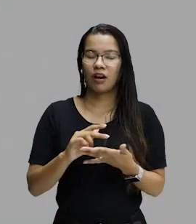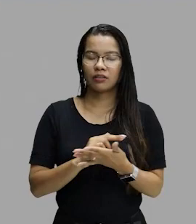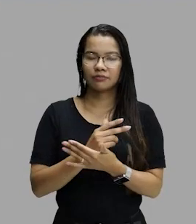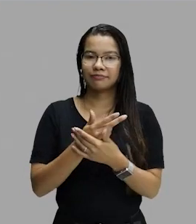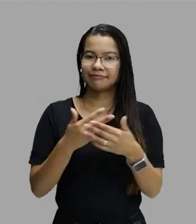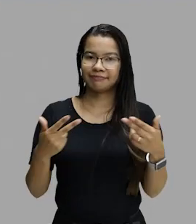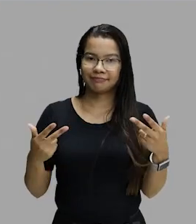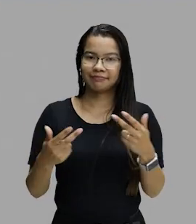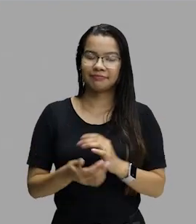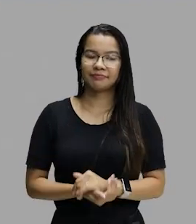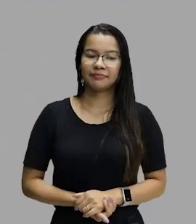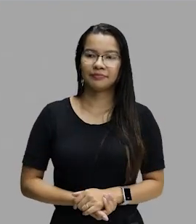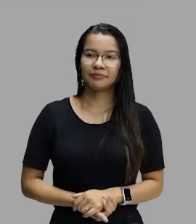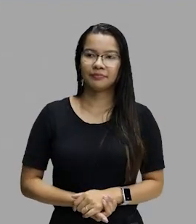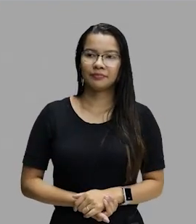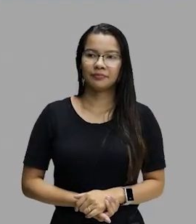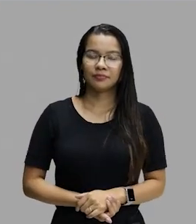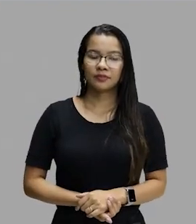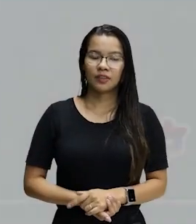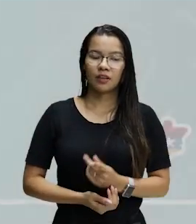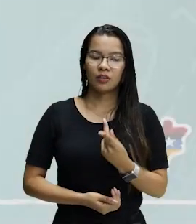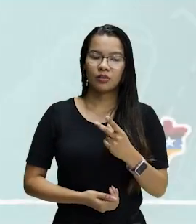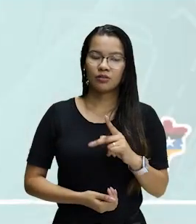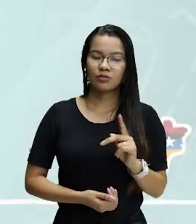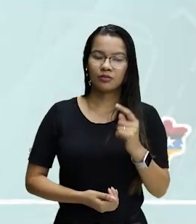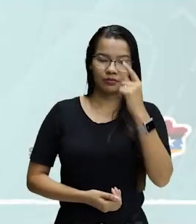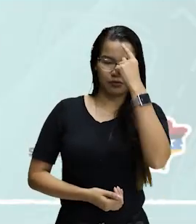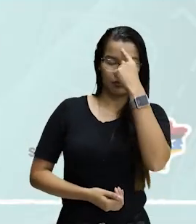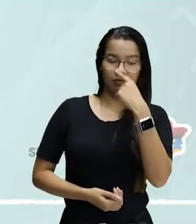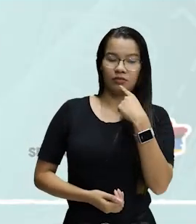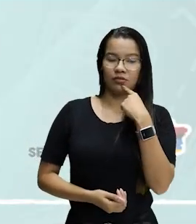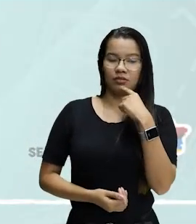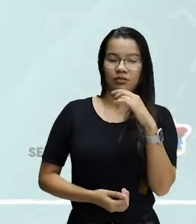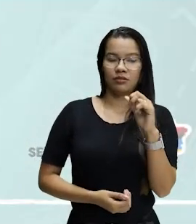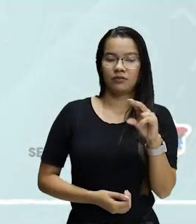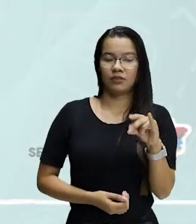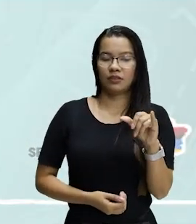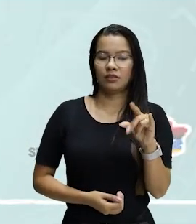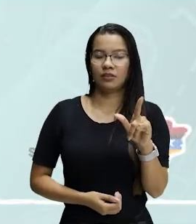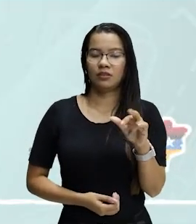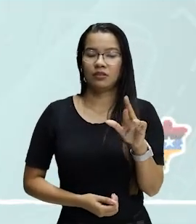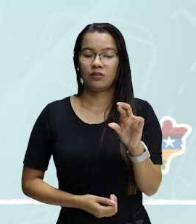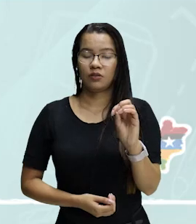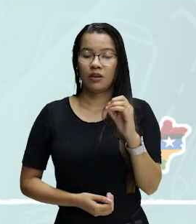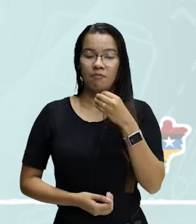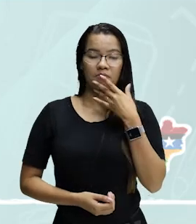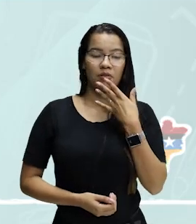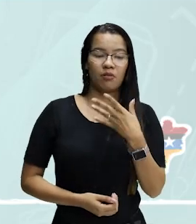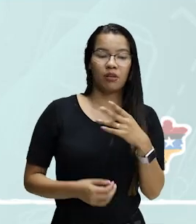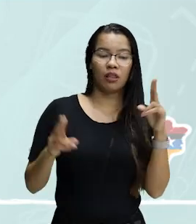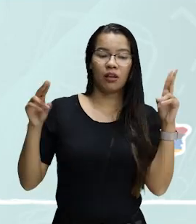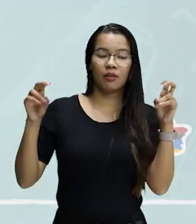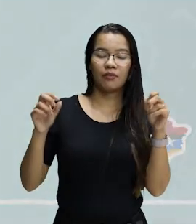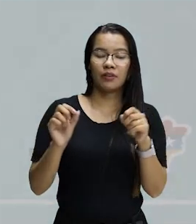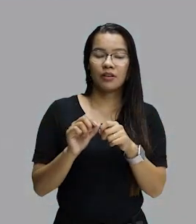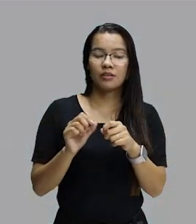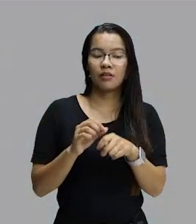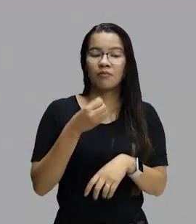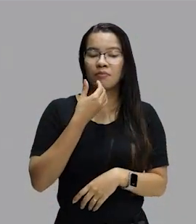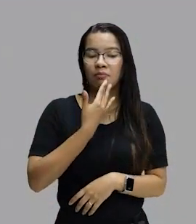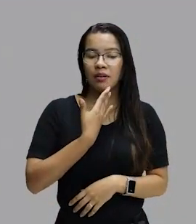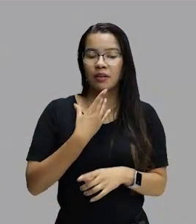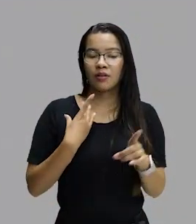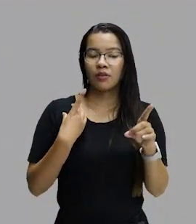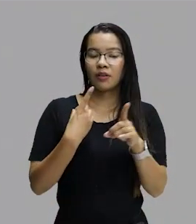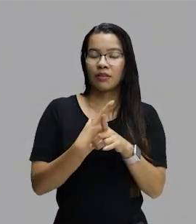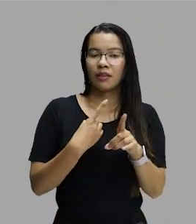Tá? Sua figura de cavaleiro andante é fomentada pelo lema fazer o bem e encontrar a sua donzela